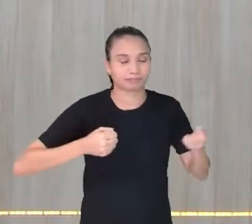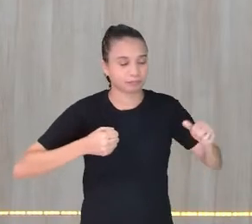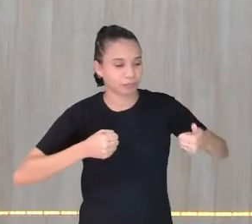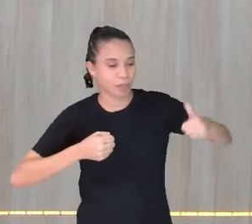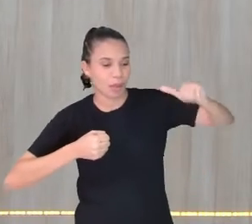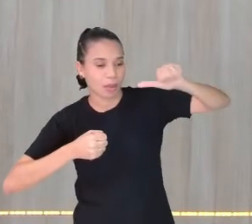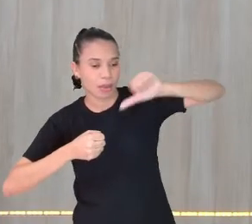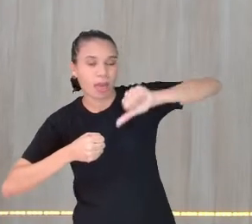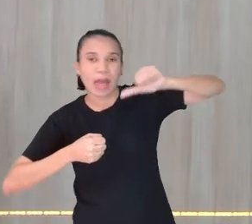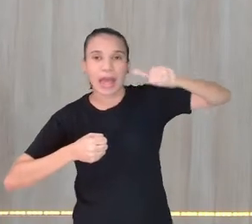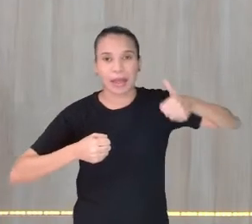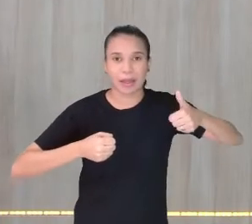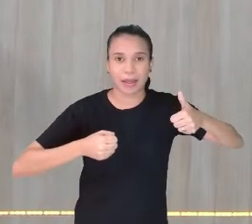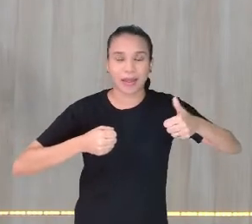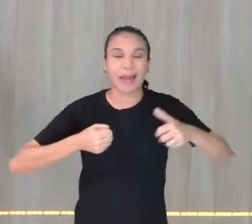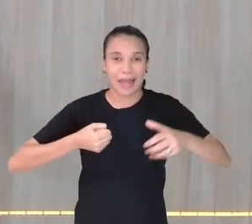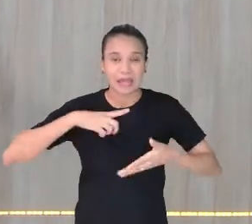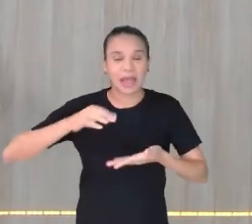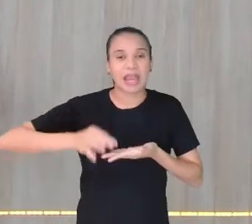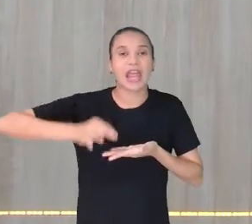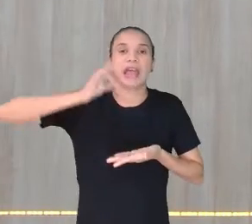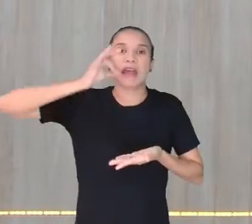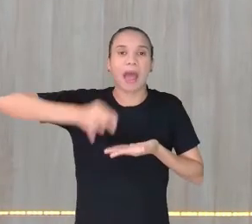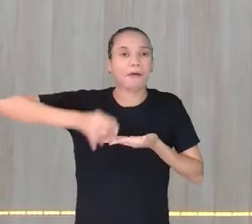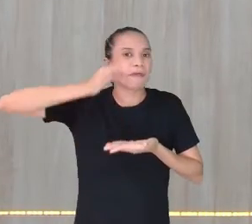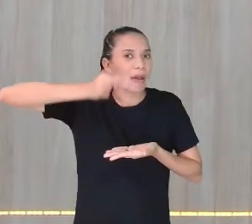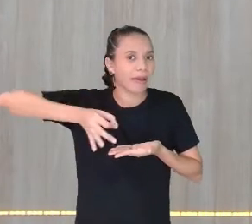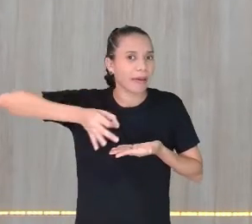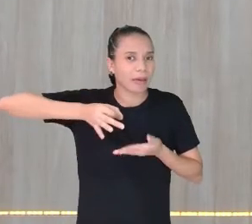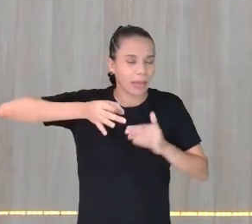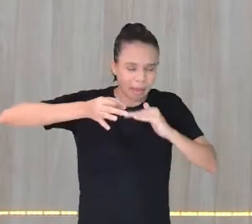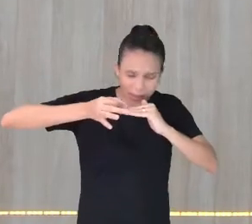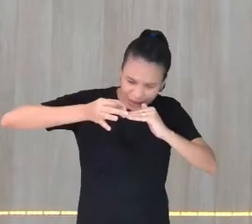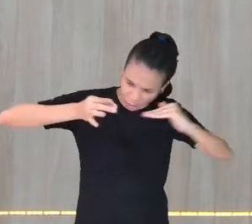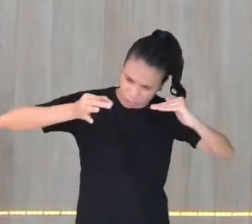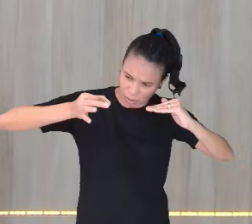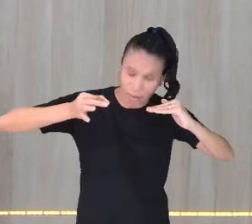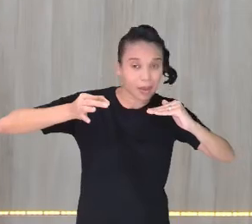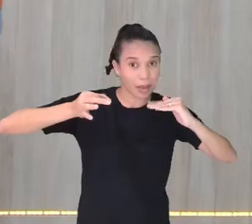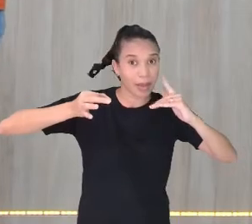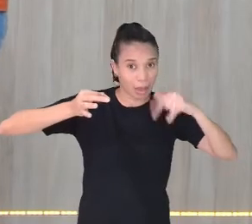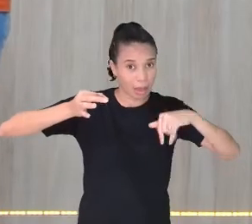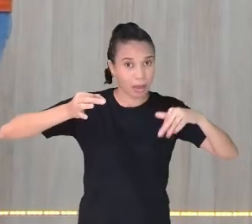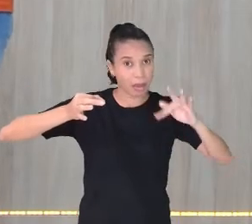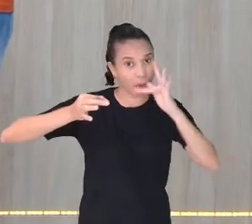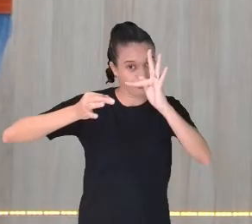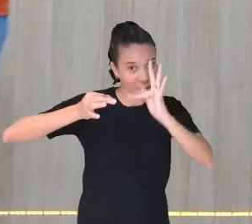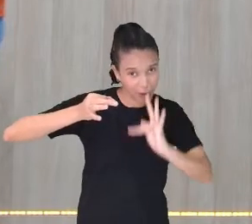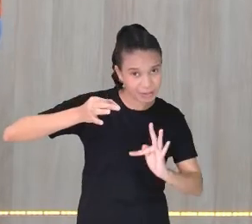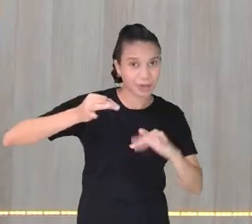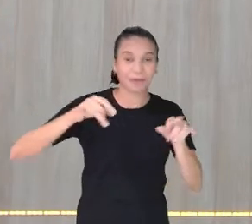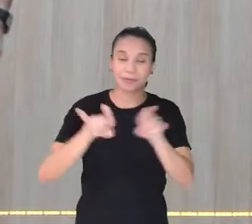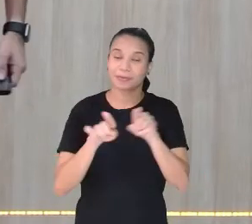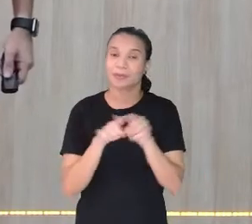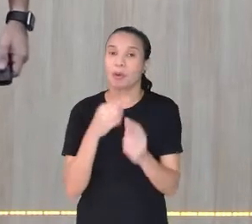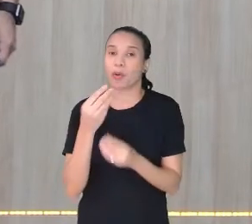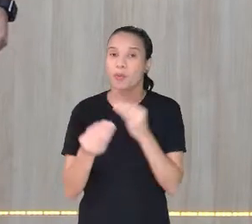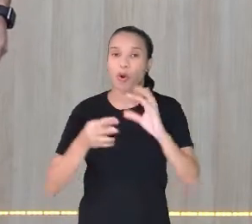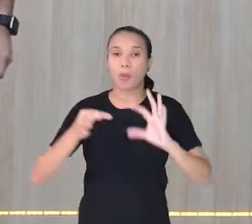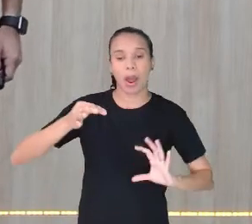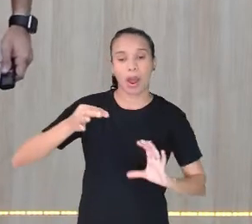e você não enche até a borda, tá? Aquilo que você encheu foi uma fração em relação